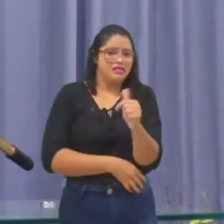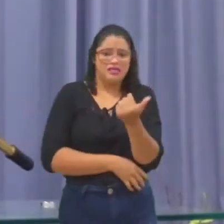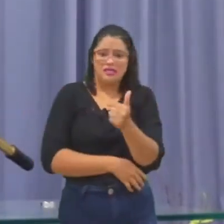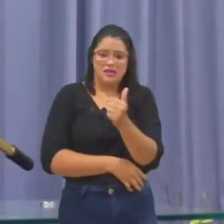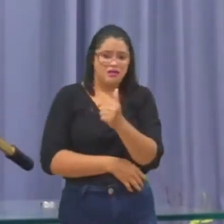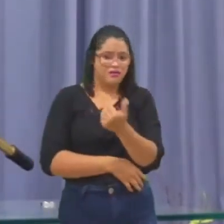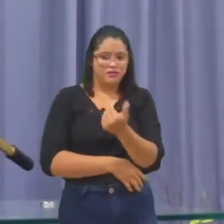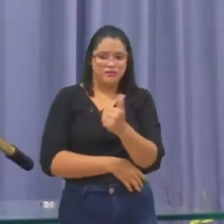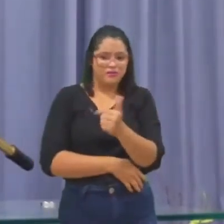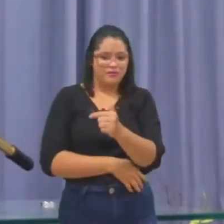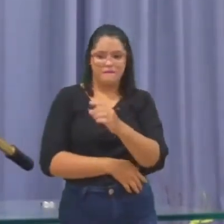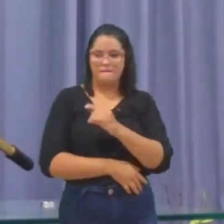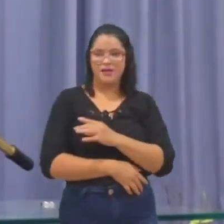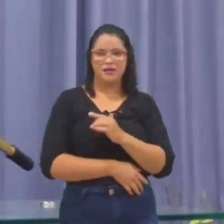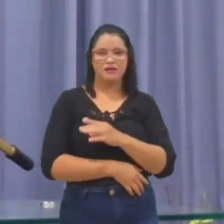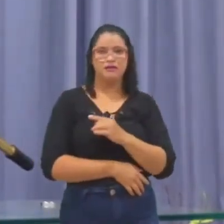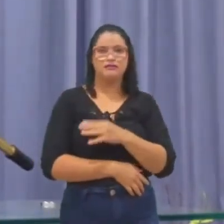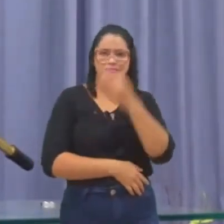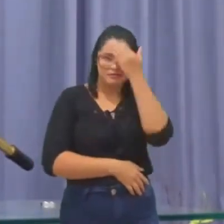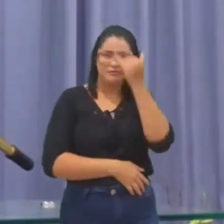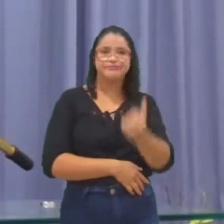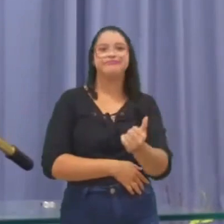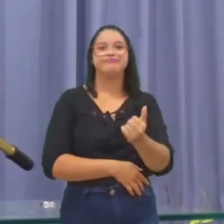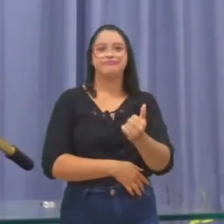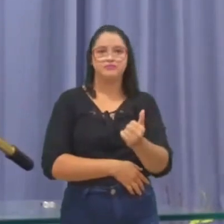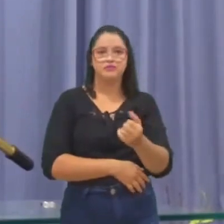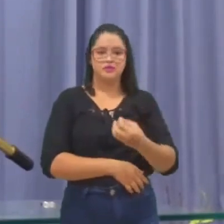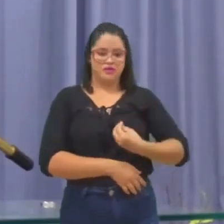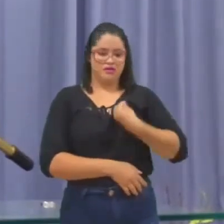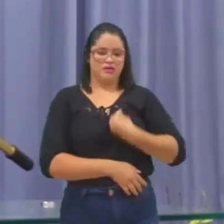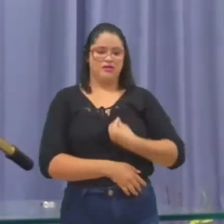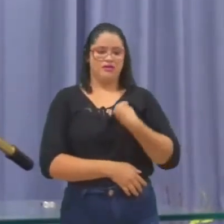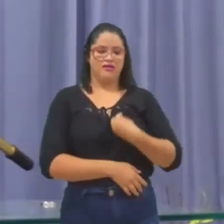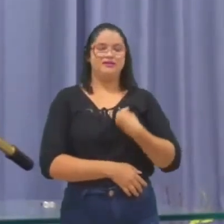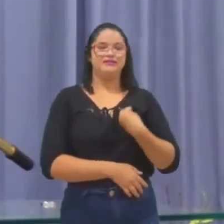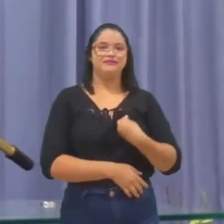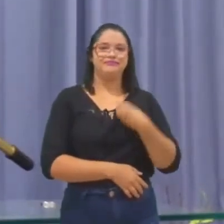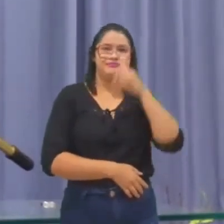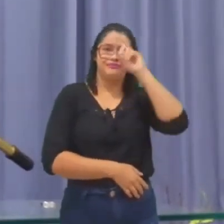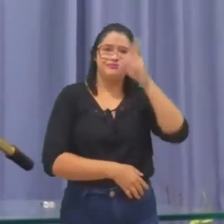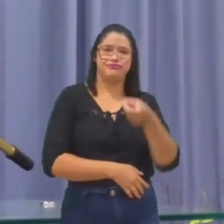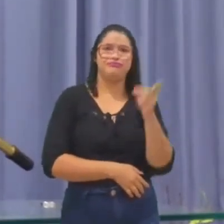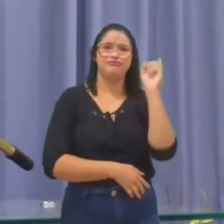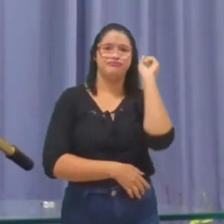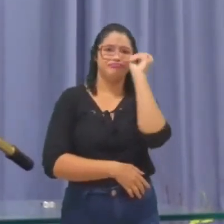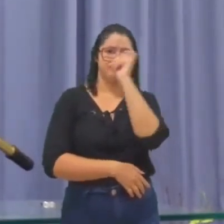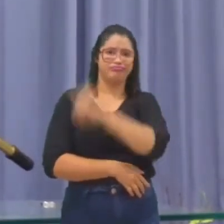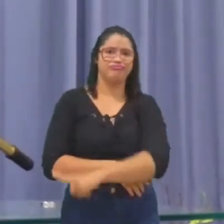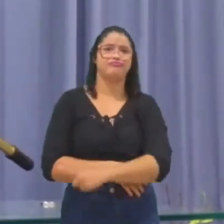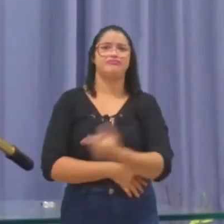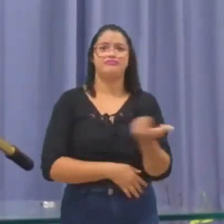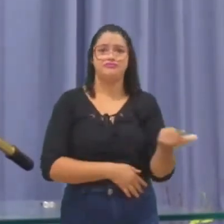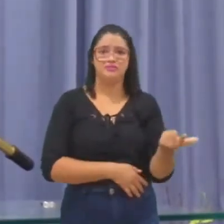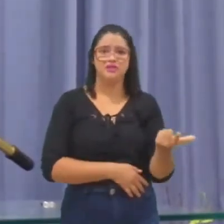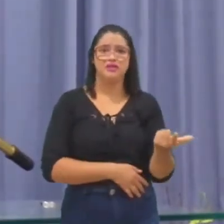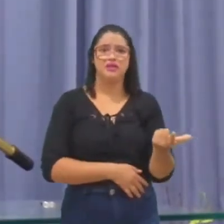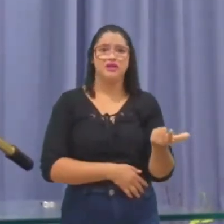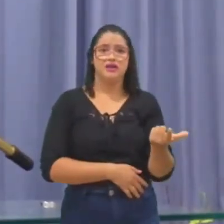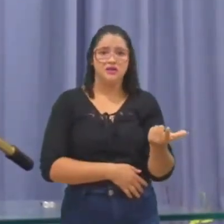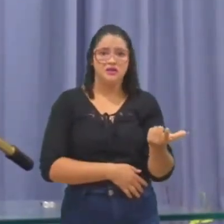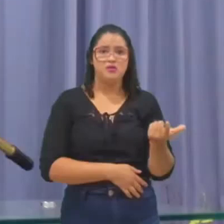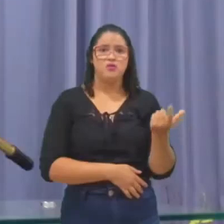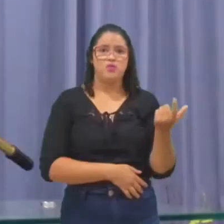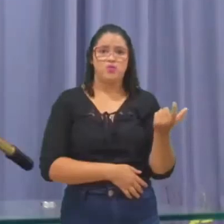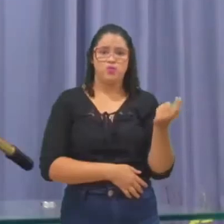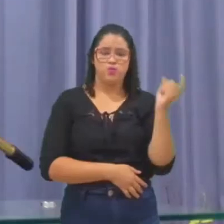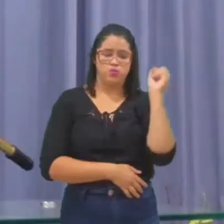temais. Nós sabemos que estamos vivendo dias difíceis, não é? Dias